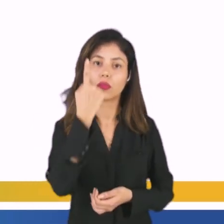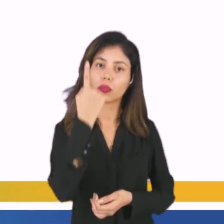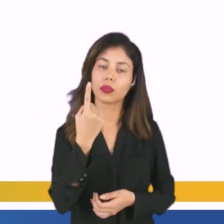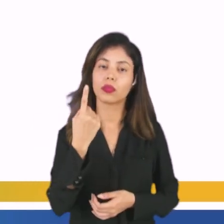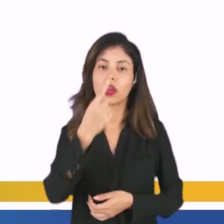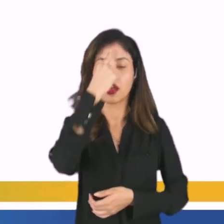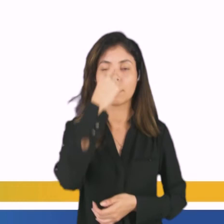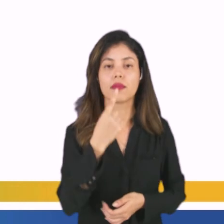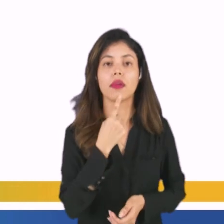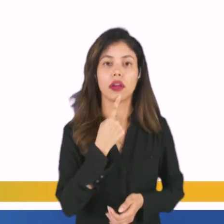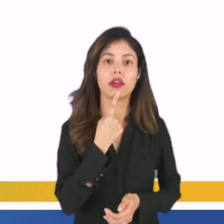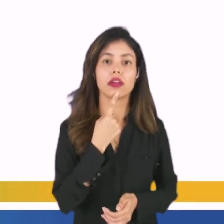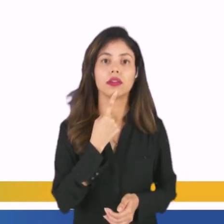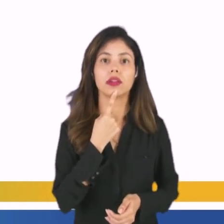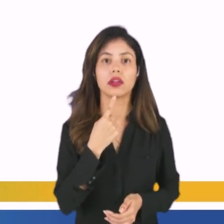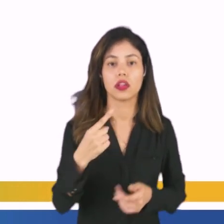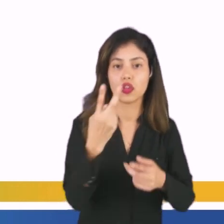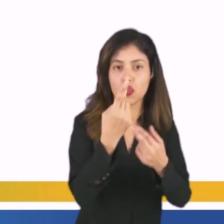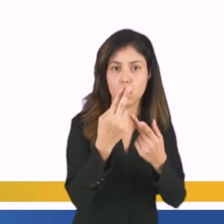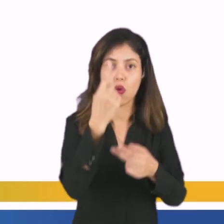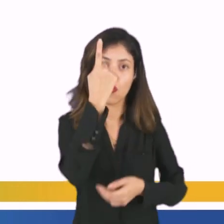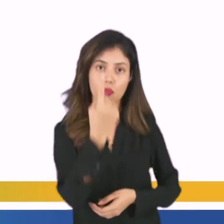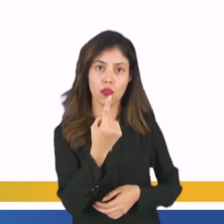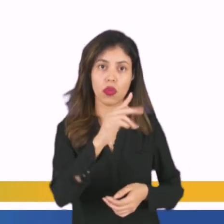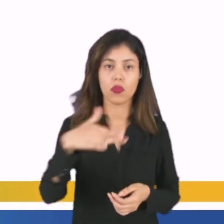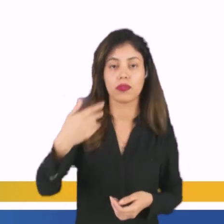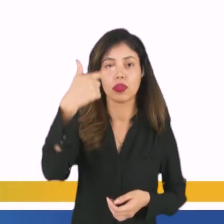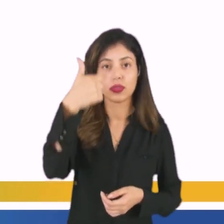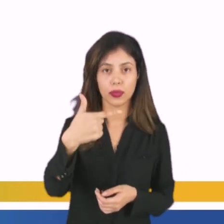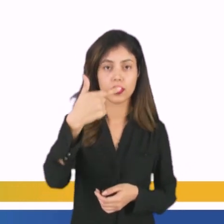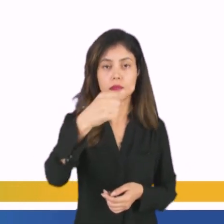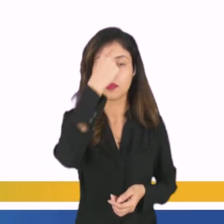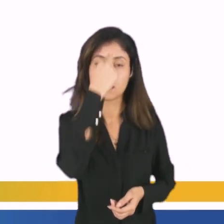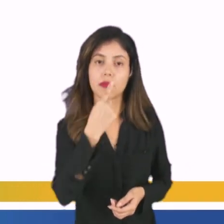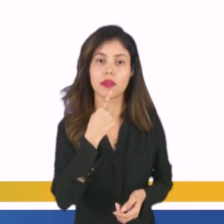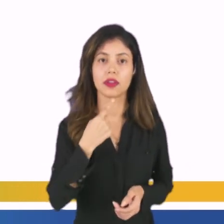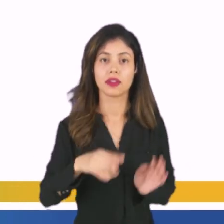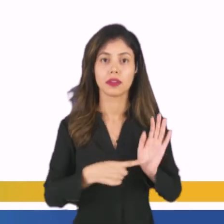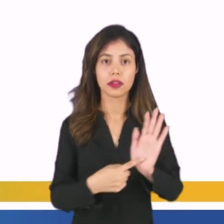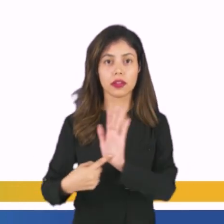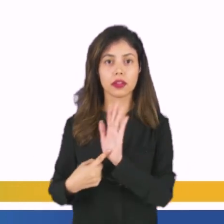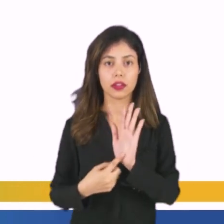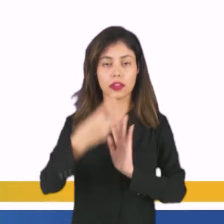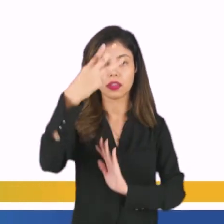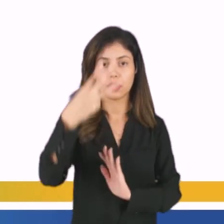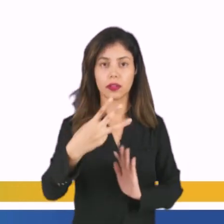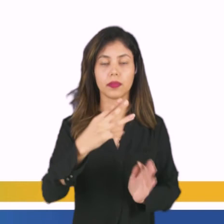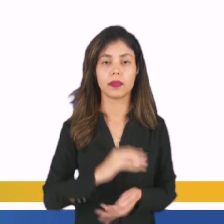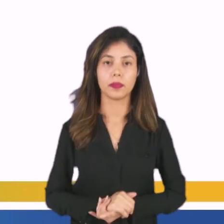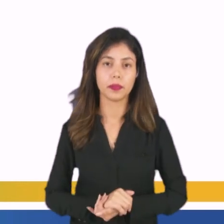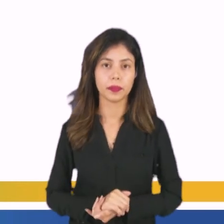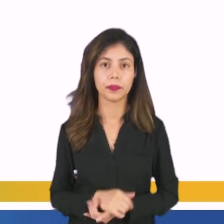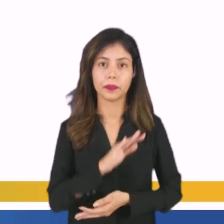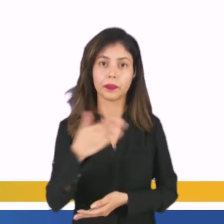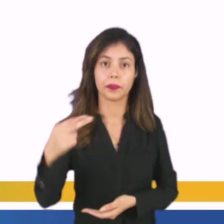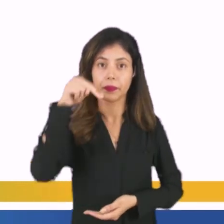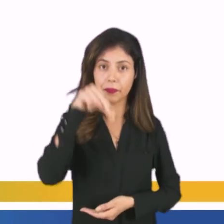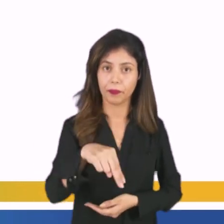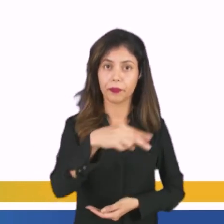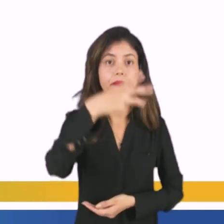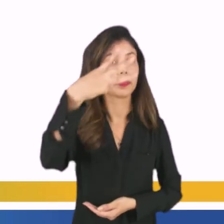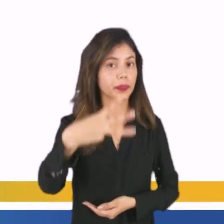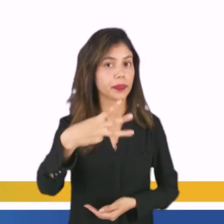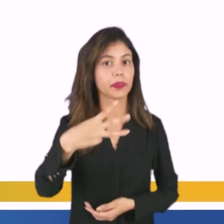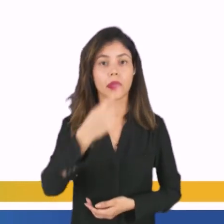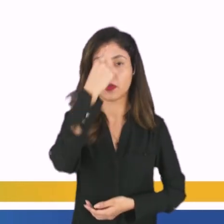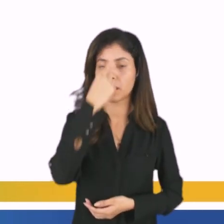imagem será a n igual a 1. Quando meu n for 2, minha imagem será 3. E quando meu n